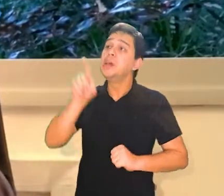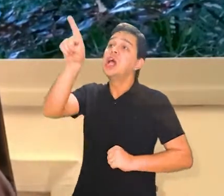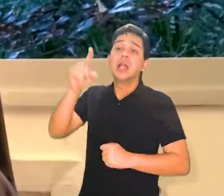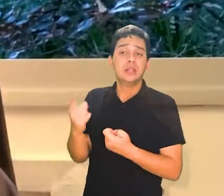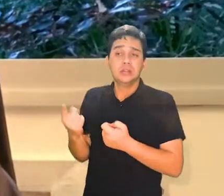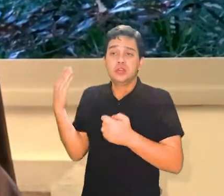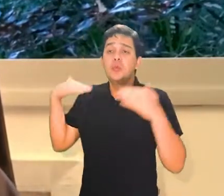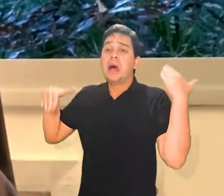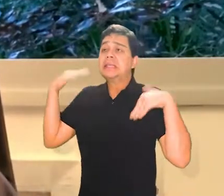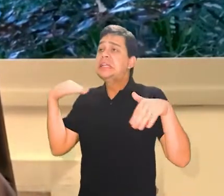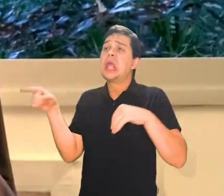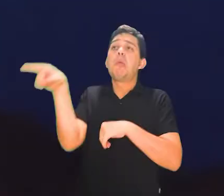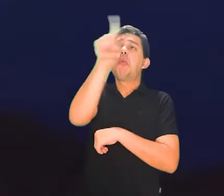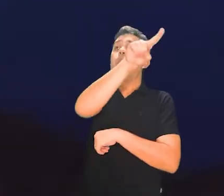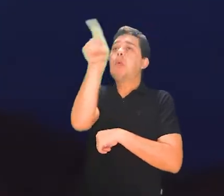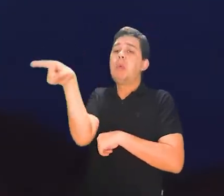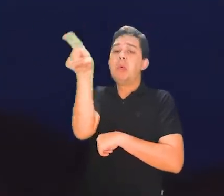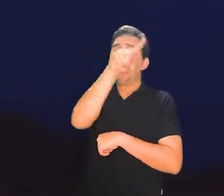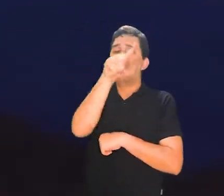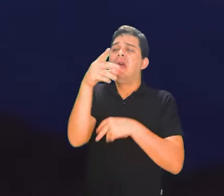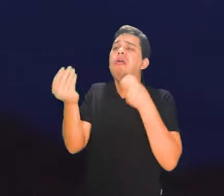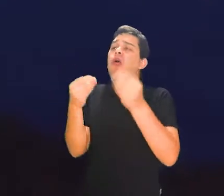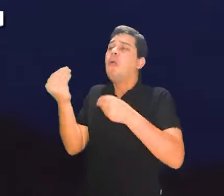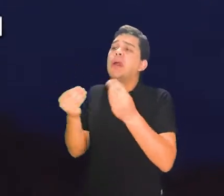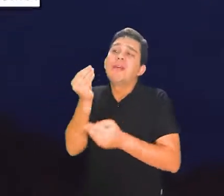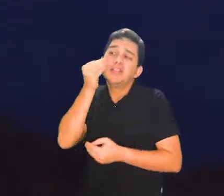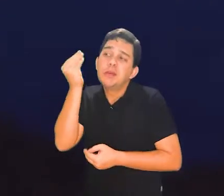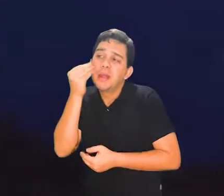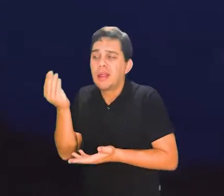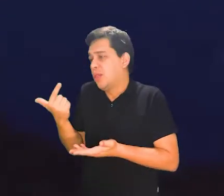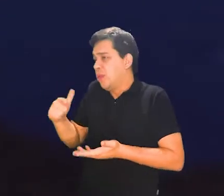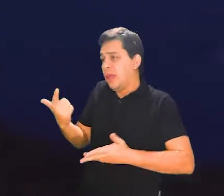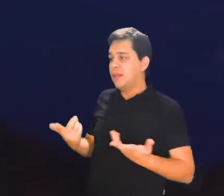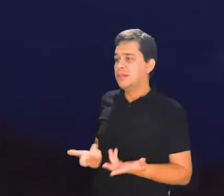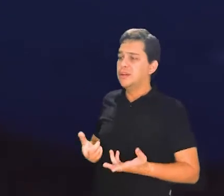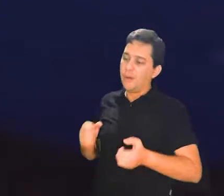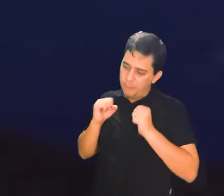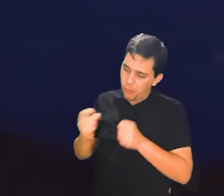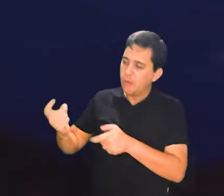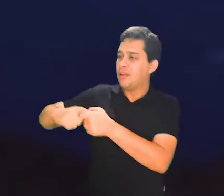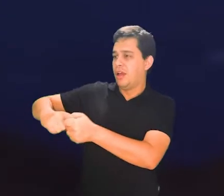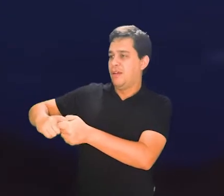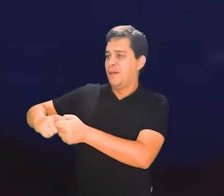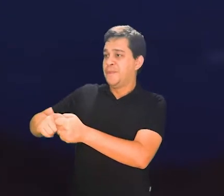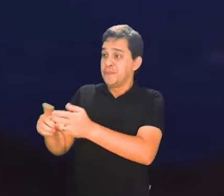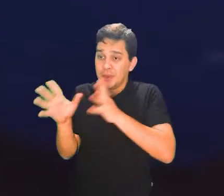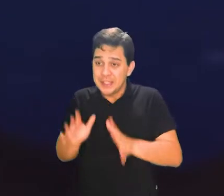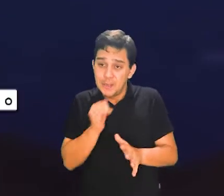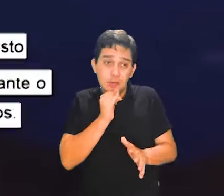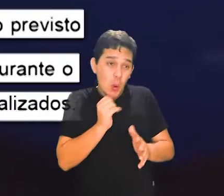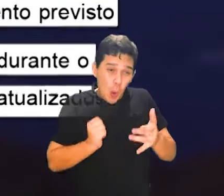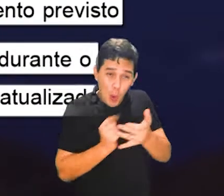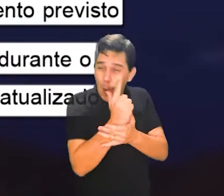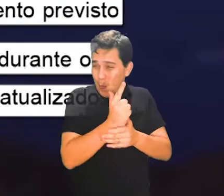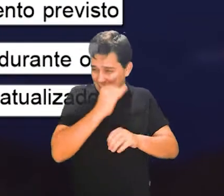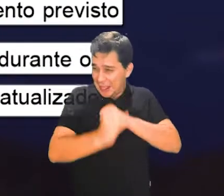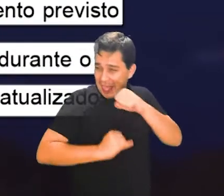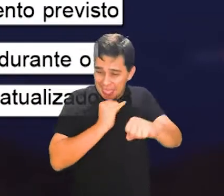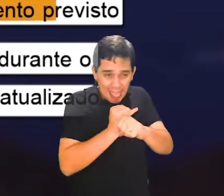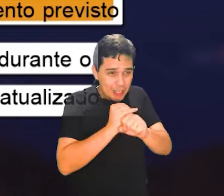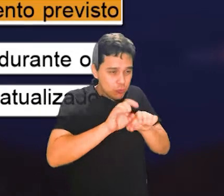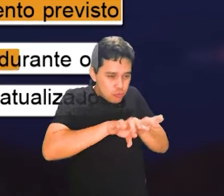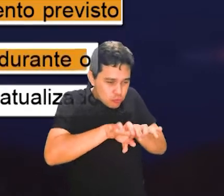expectativa. Se não corresponder, ele então tem prazo de 7 dias para se arrepender e